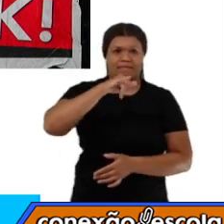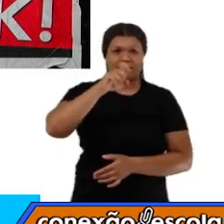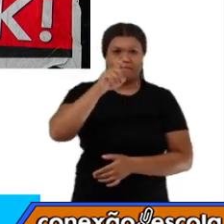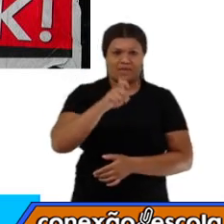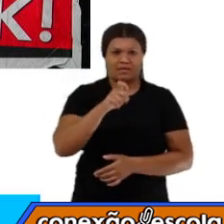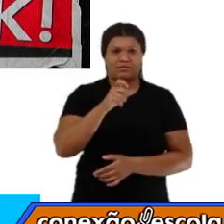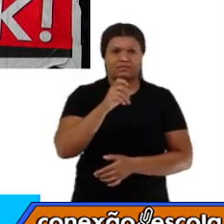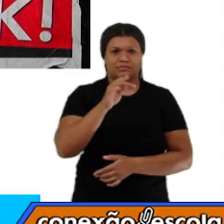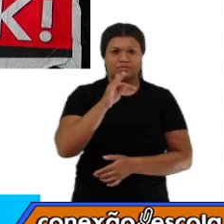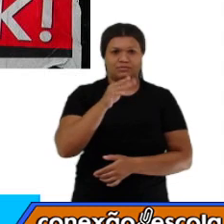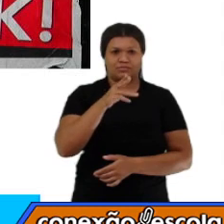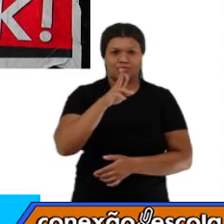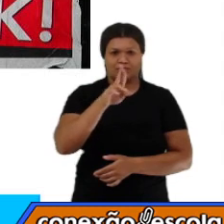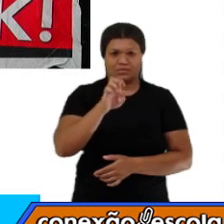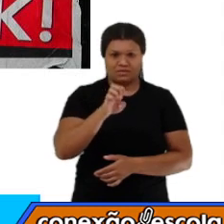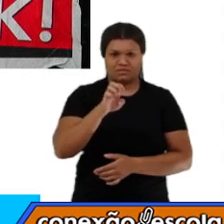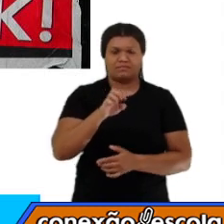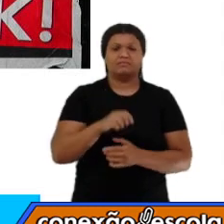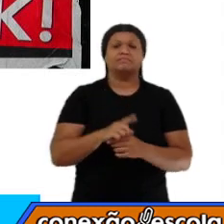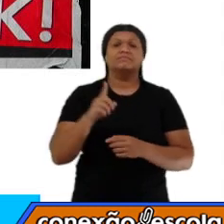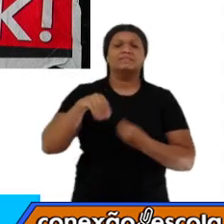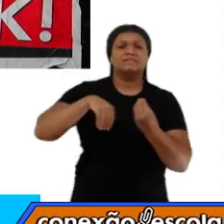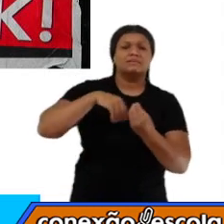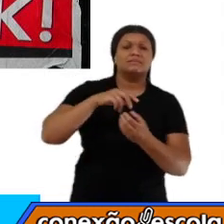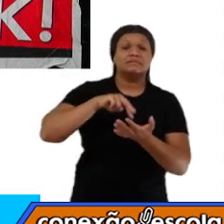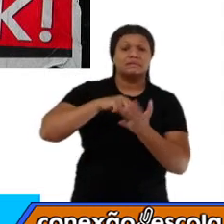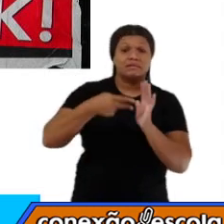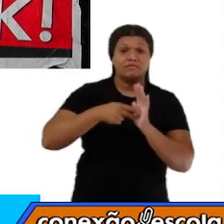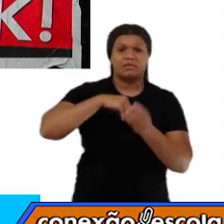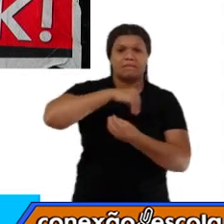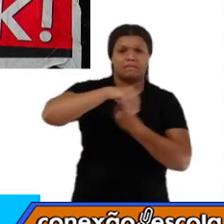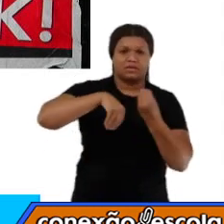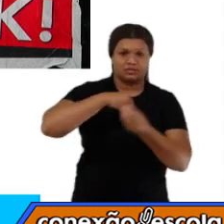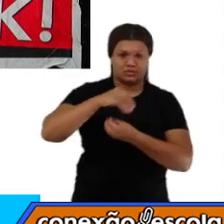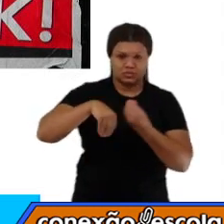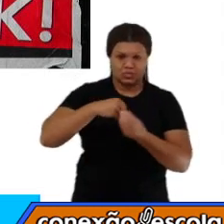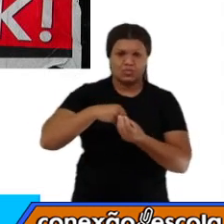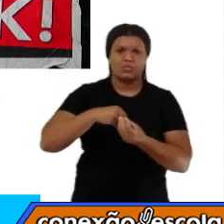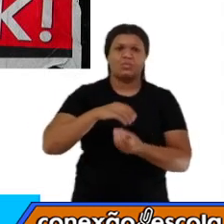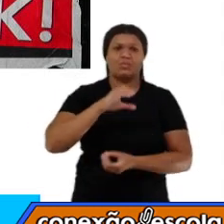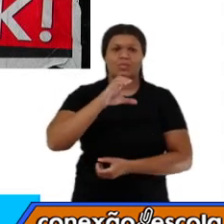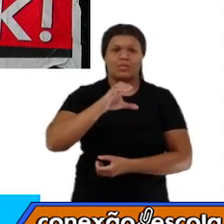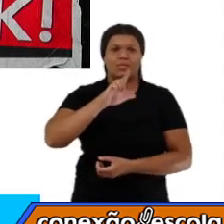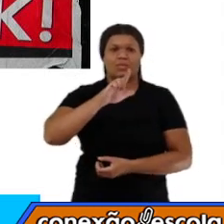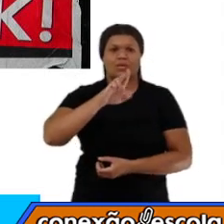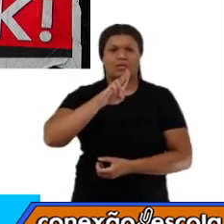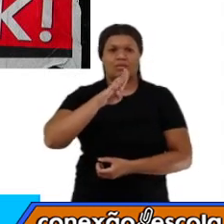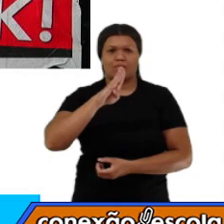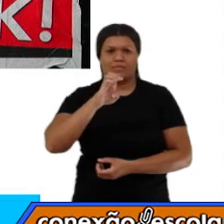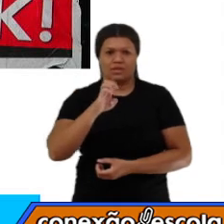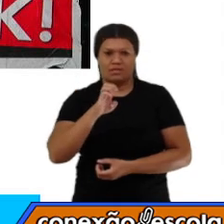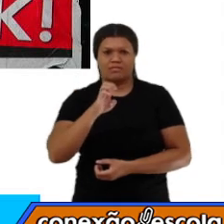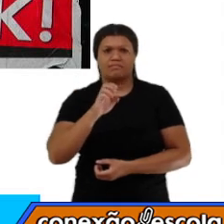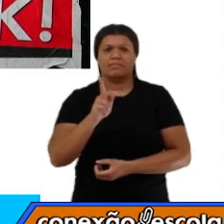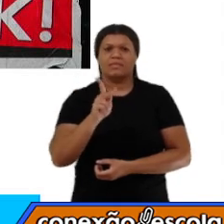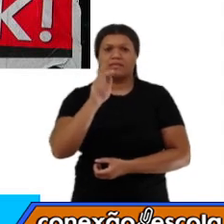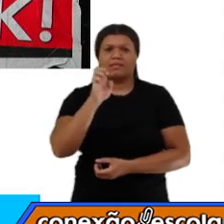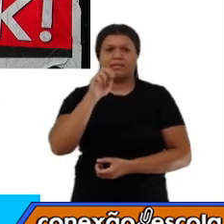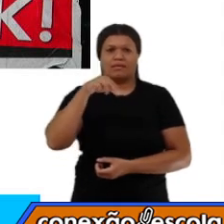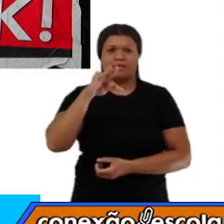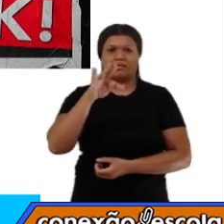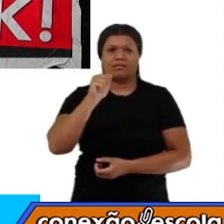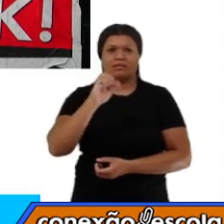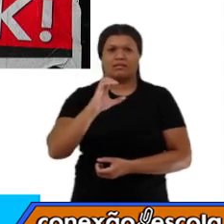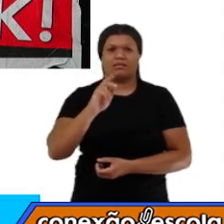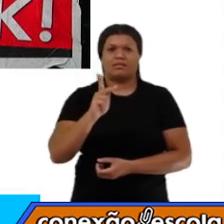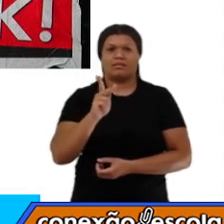português significa mistura do clube de Kentucky. Kentucky é uma região dos Estados Unidos. Então, olha